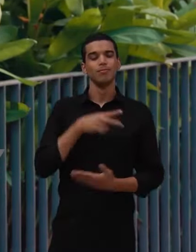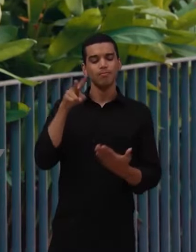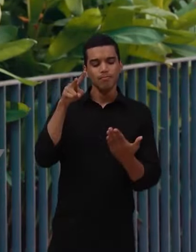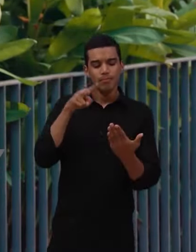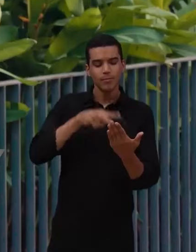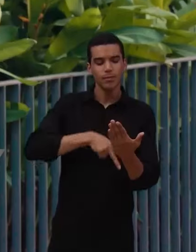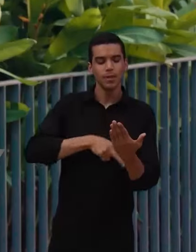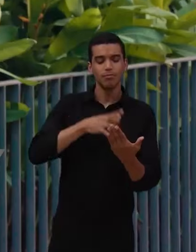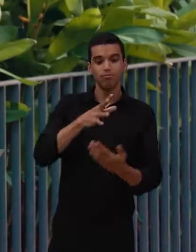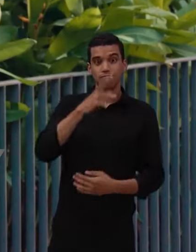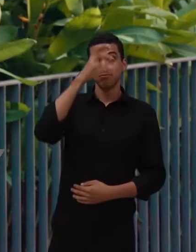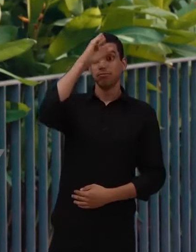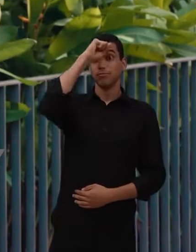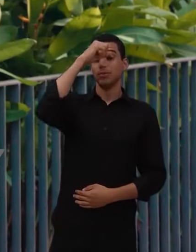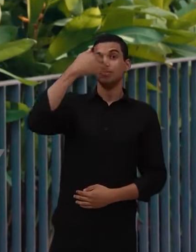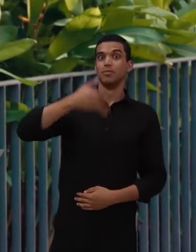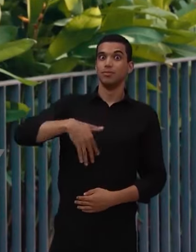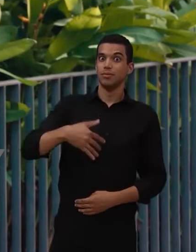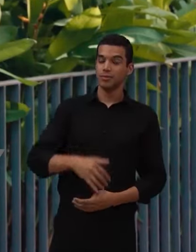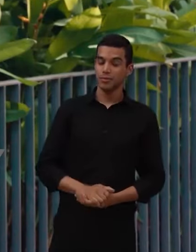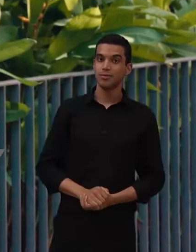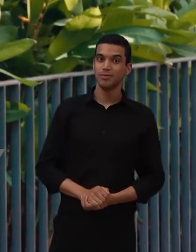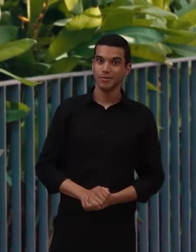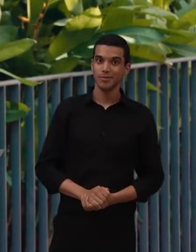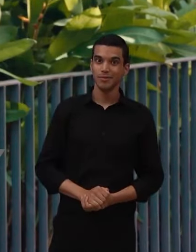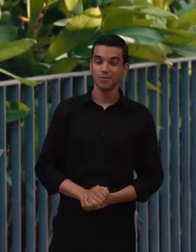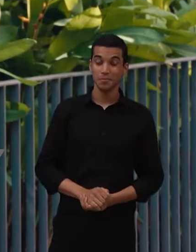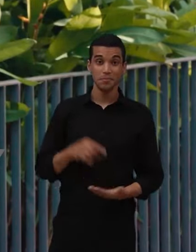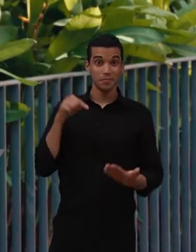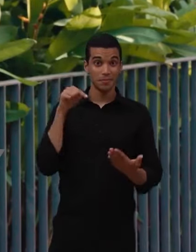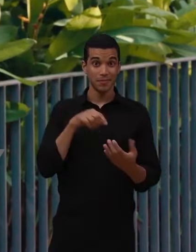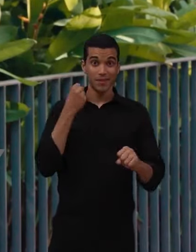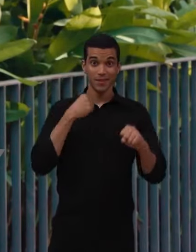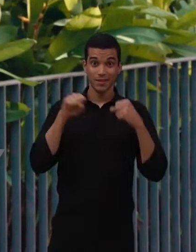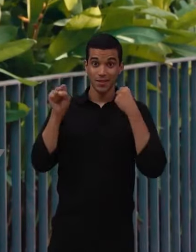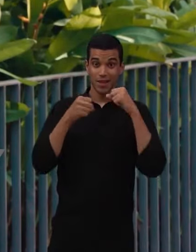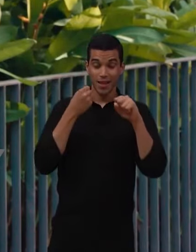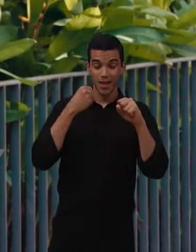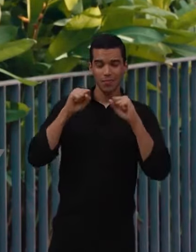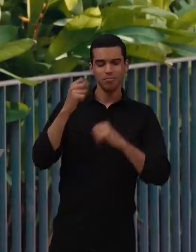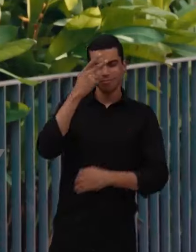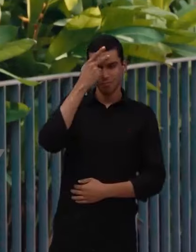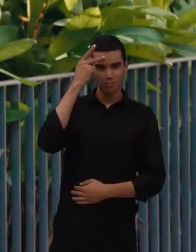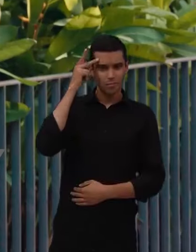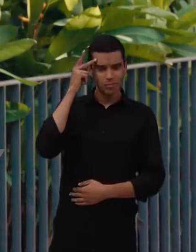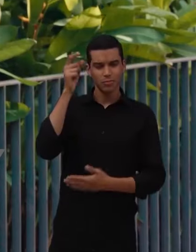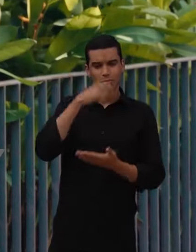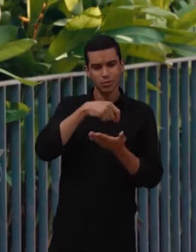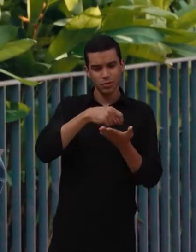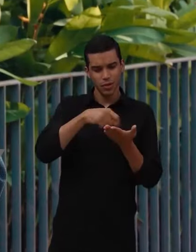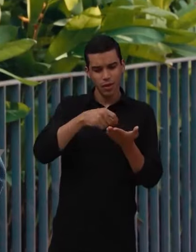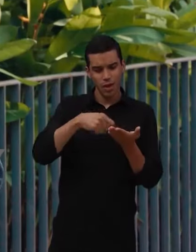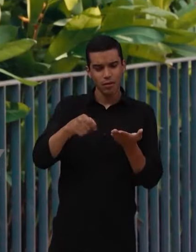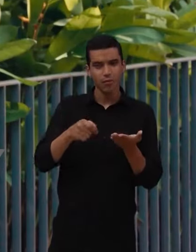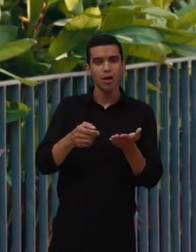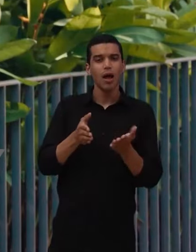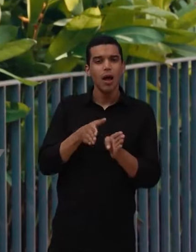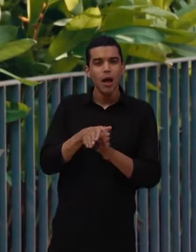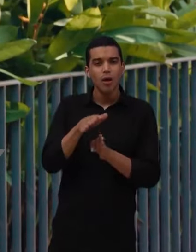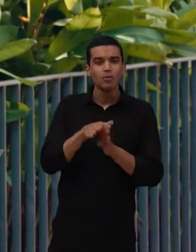nos aplica grandes lições. Aqui está um dos salmistas que nos exorta